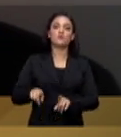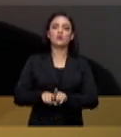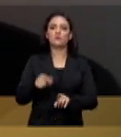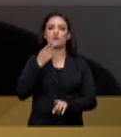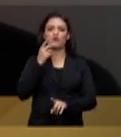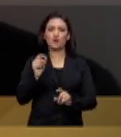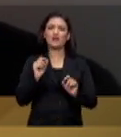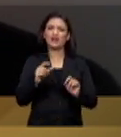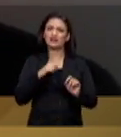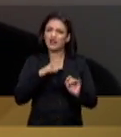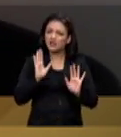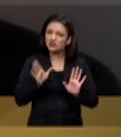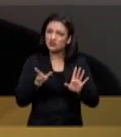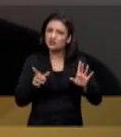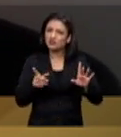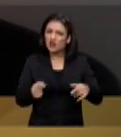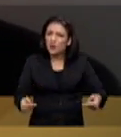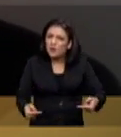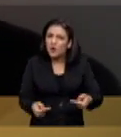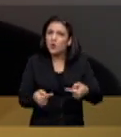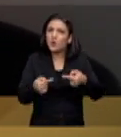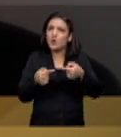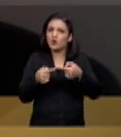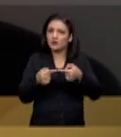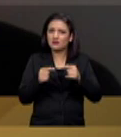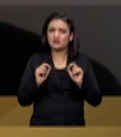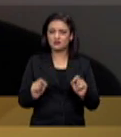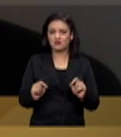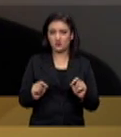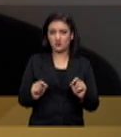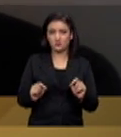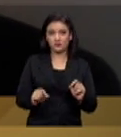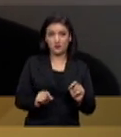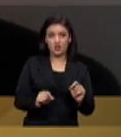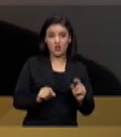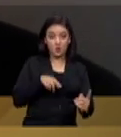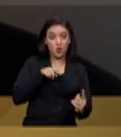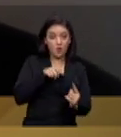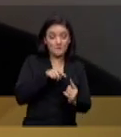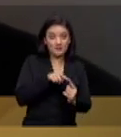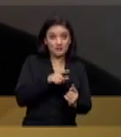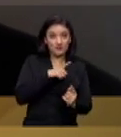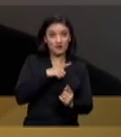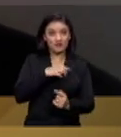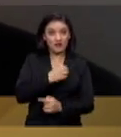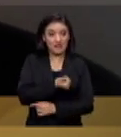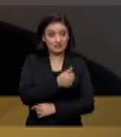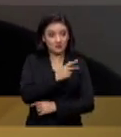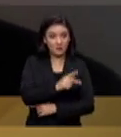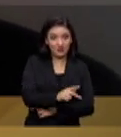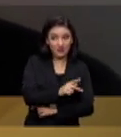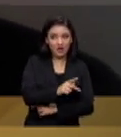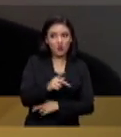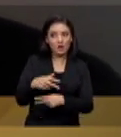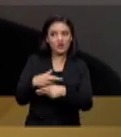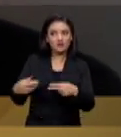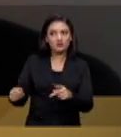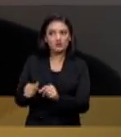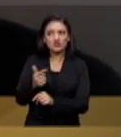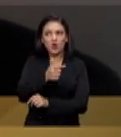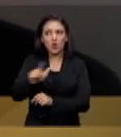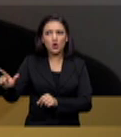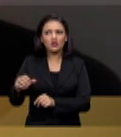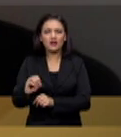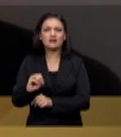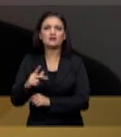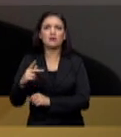haveria conexão estreita entre o objeto da ação penal com os fatos tratados em outra ação penal,